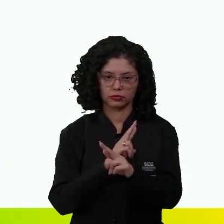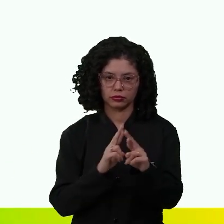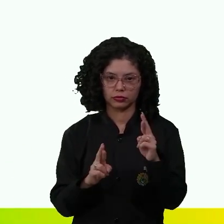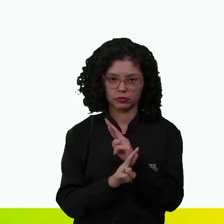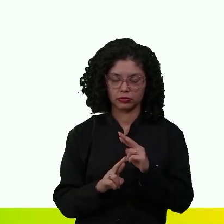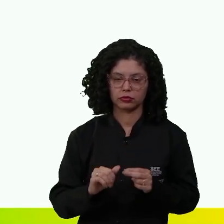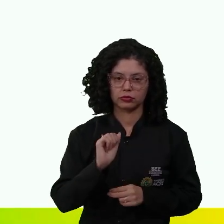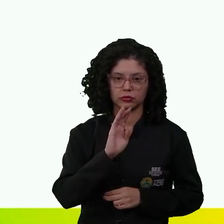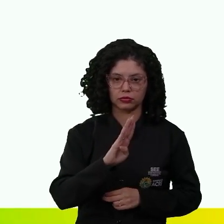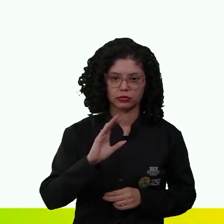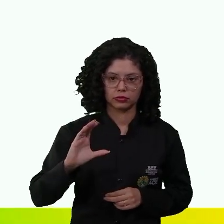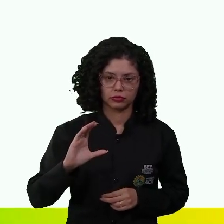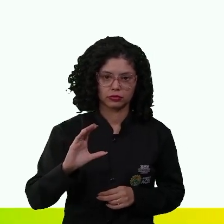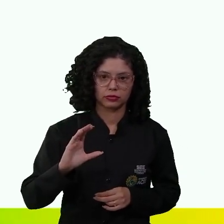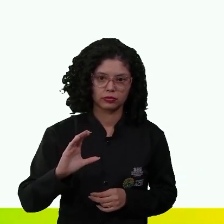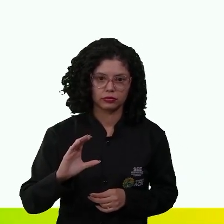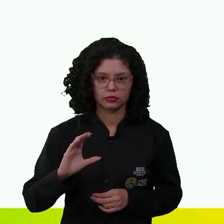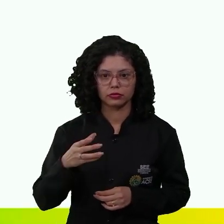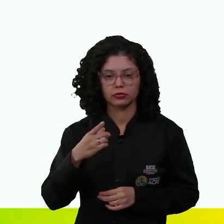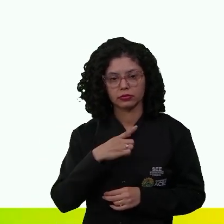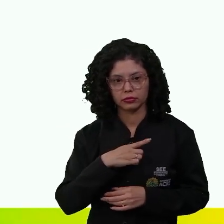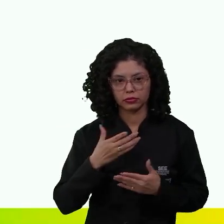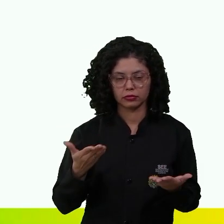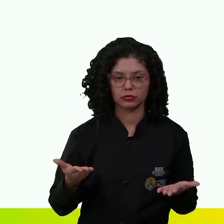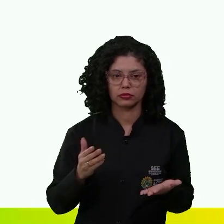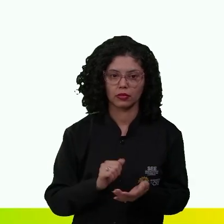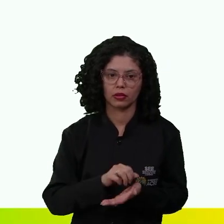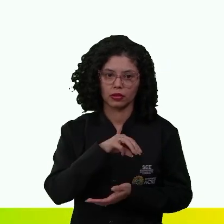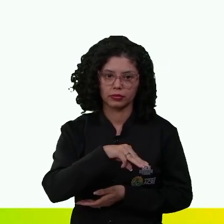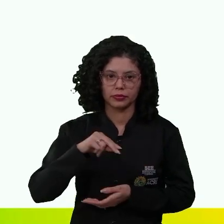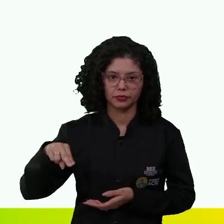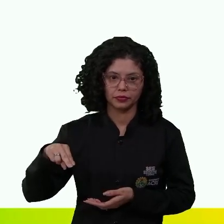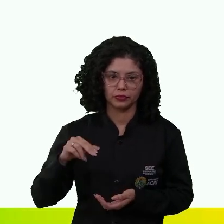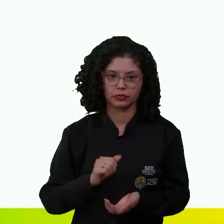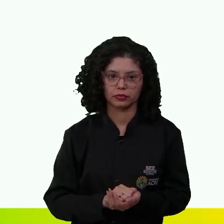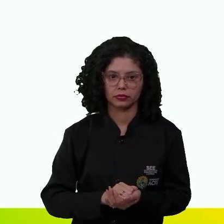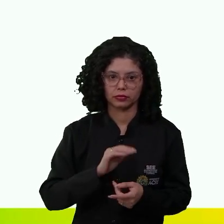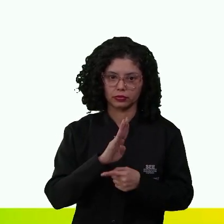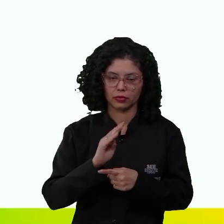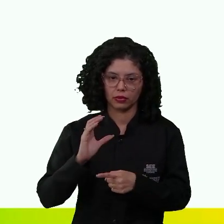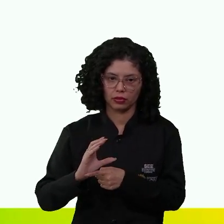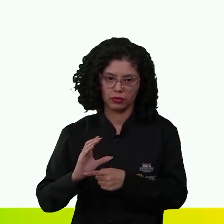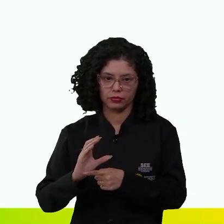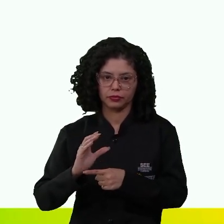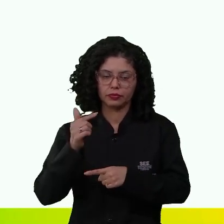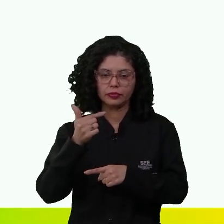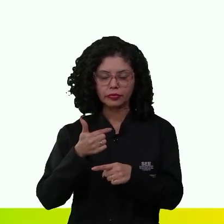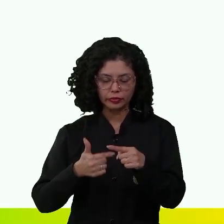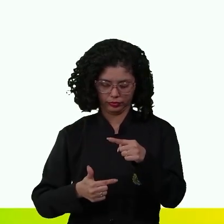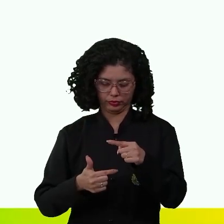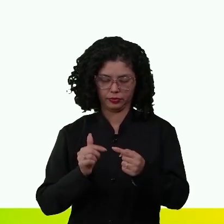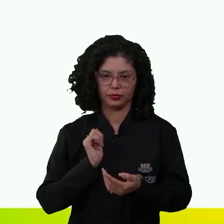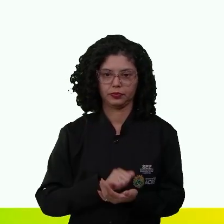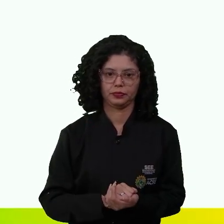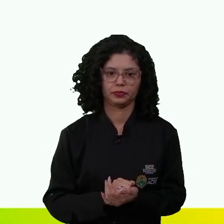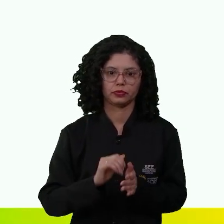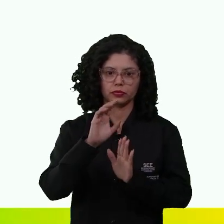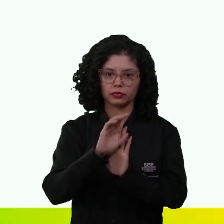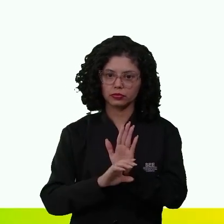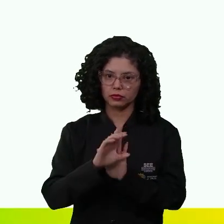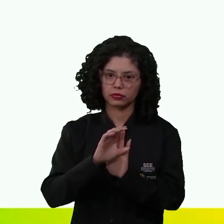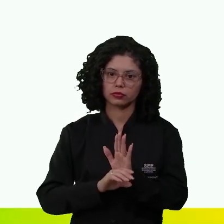à base BC, então MN é igual a BC sobre 2. Essa é a